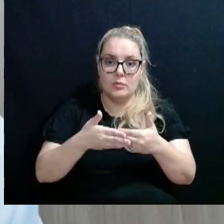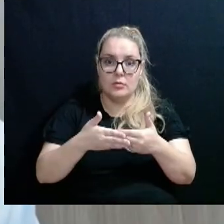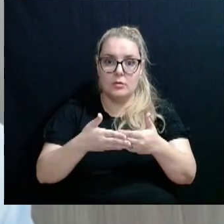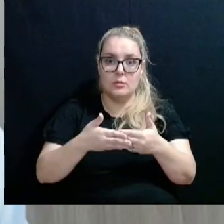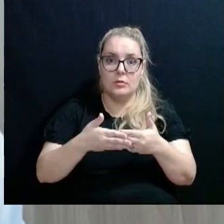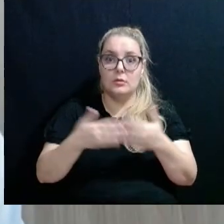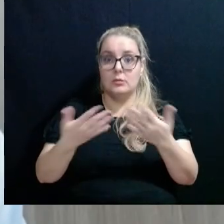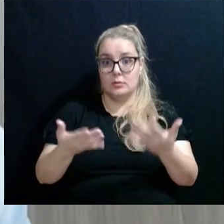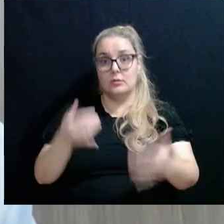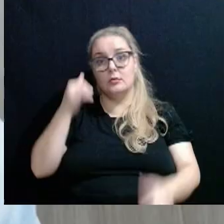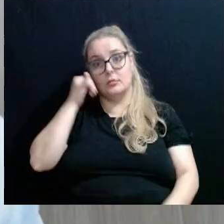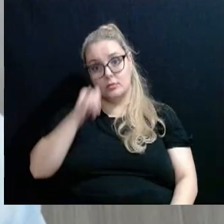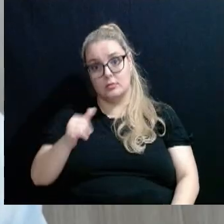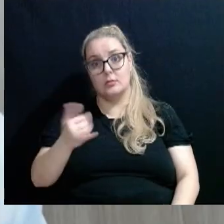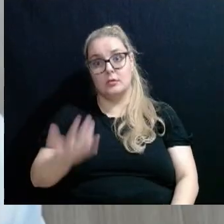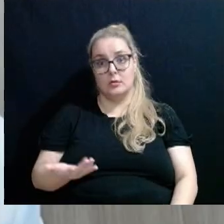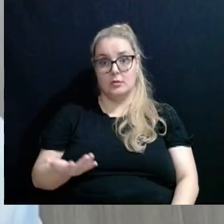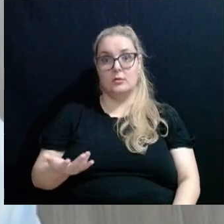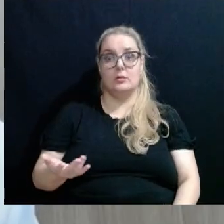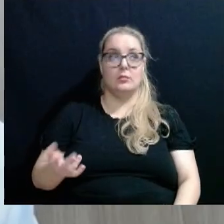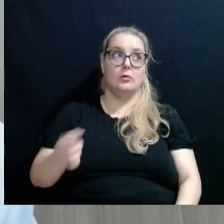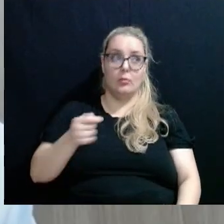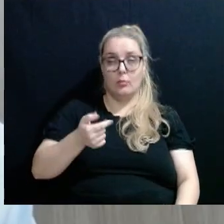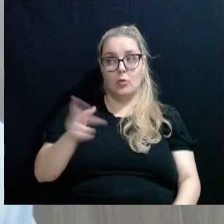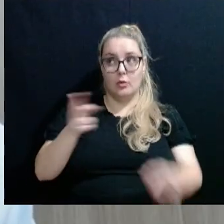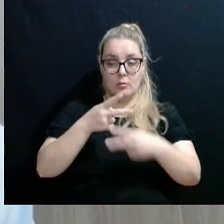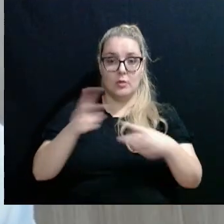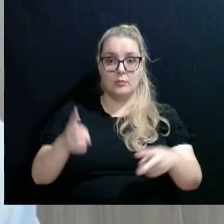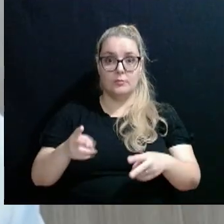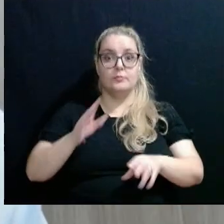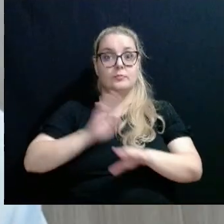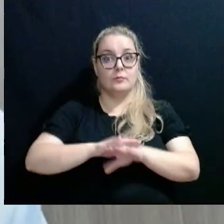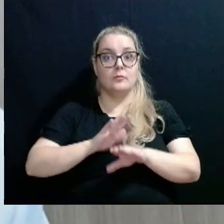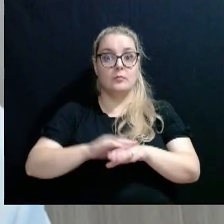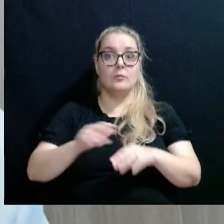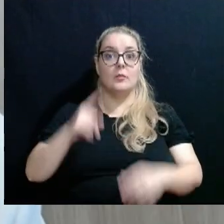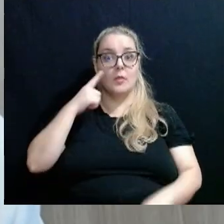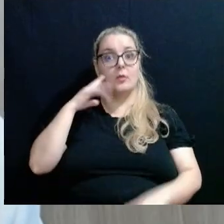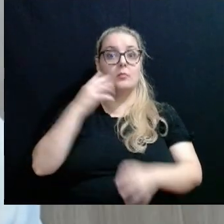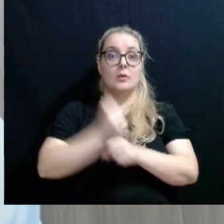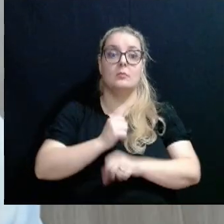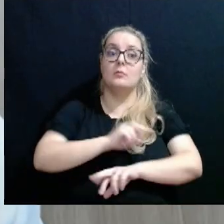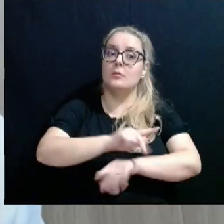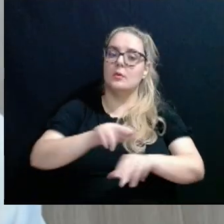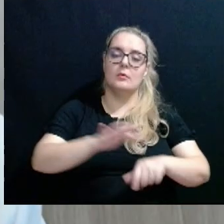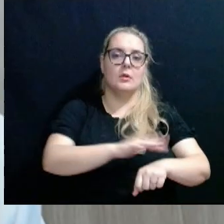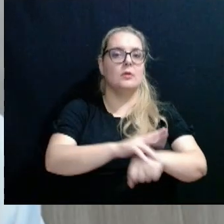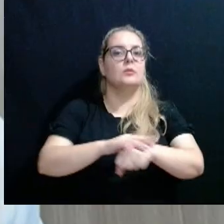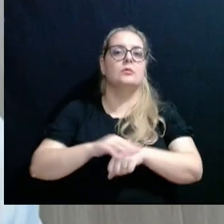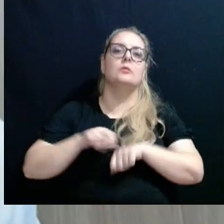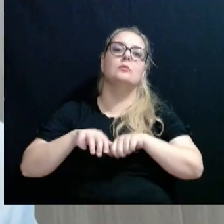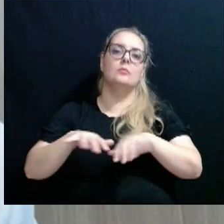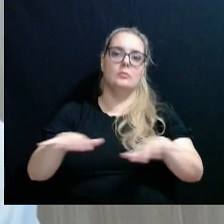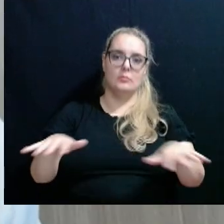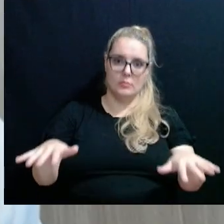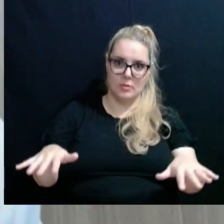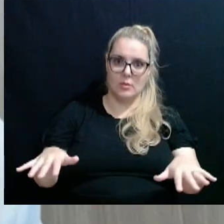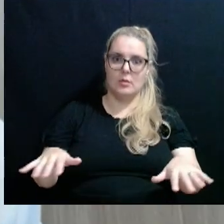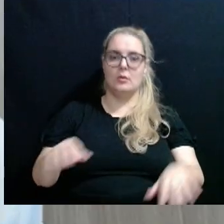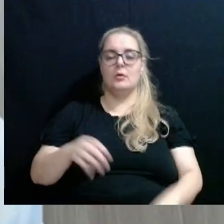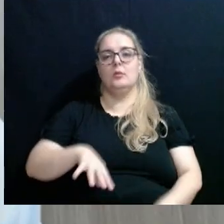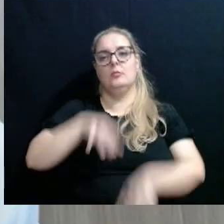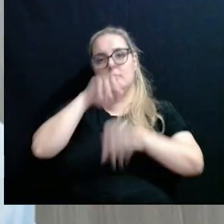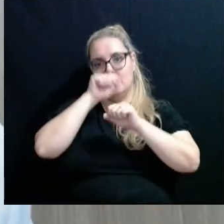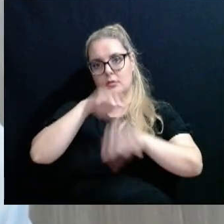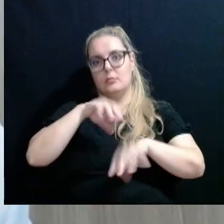lugares fechados, então também com pouca ventilação, são medidas gerais que valem para várias doenças que são